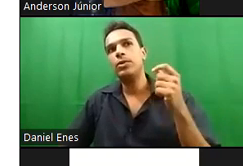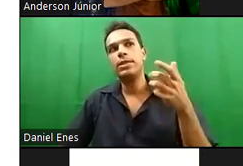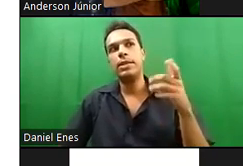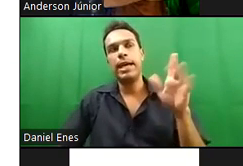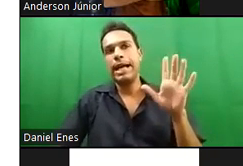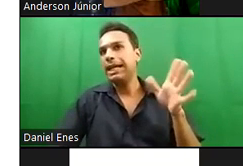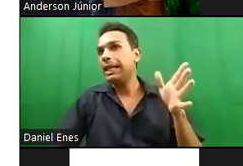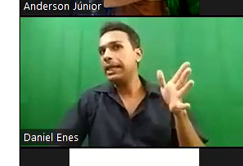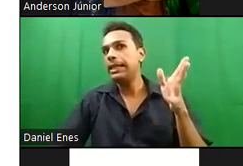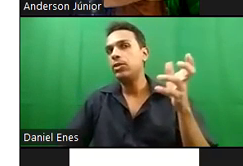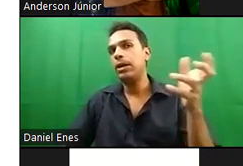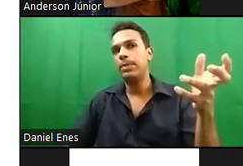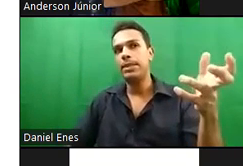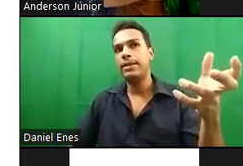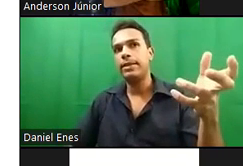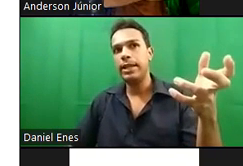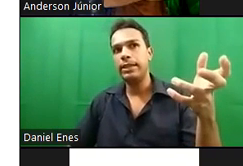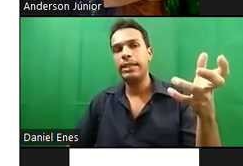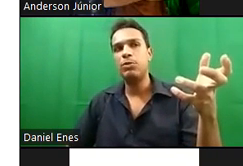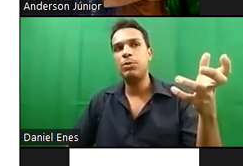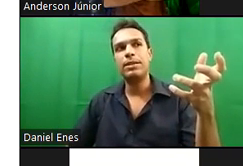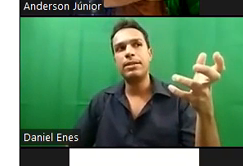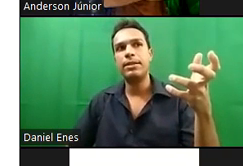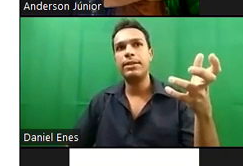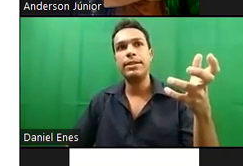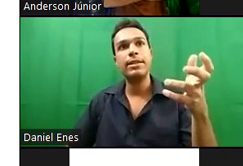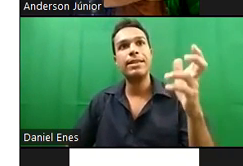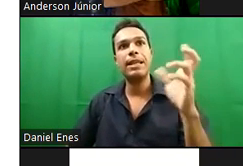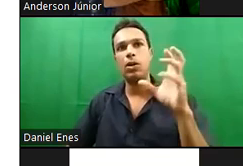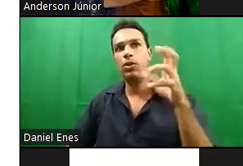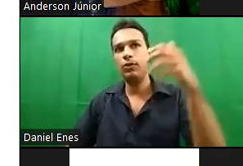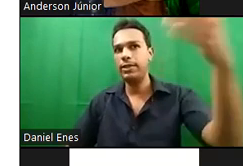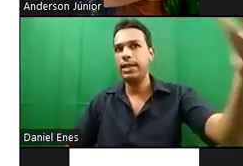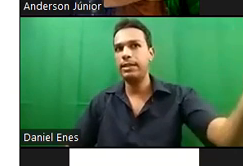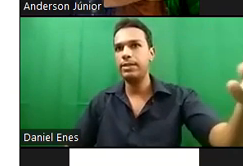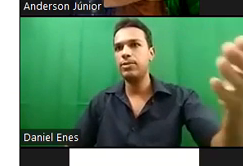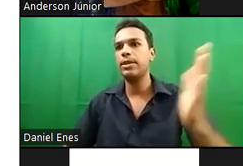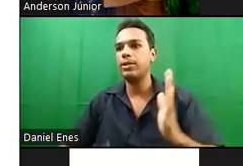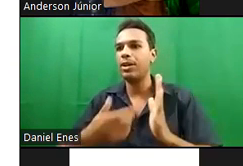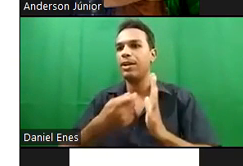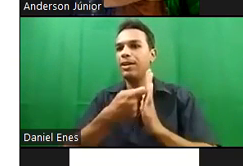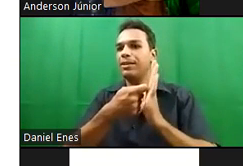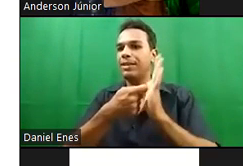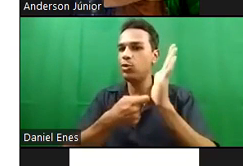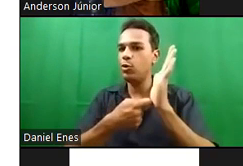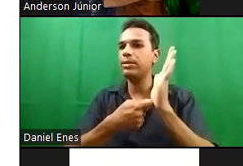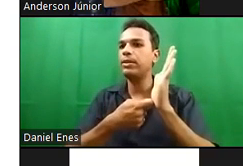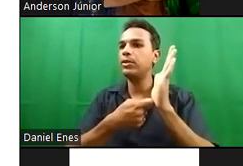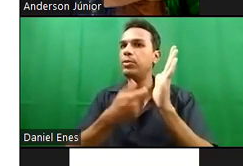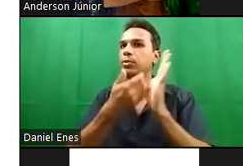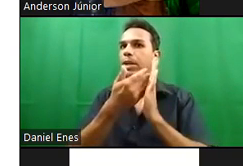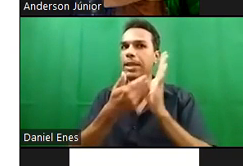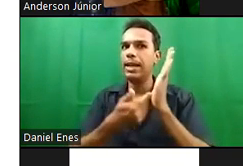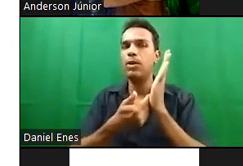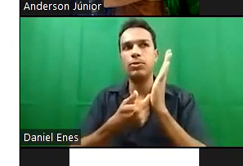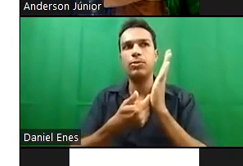quando aquela lei ali que eu apresentei, né, 10.436, ela oficializa, ou seja, está documentando